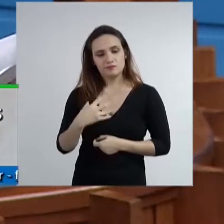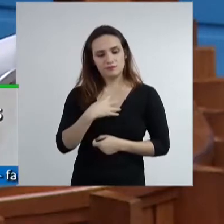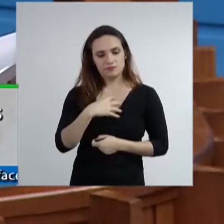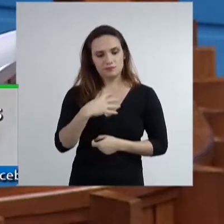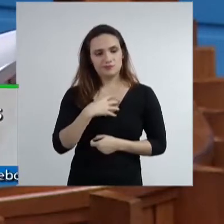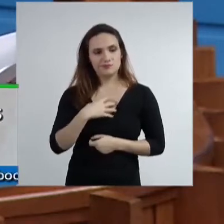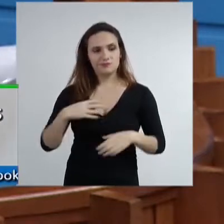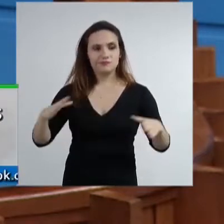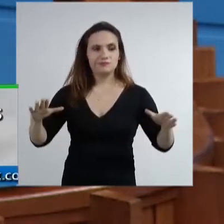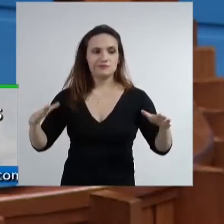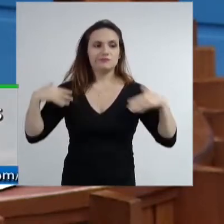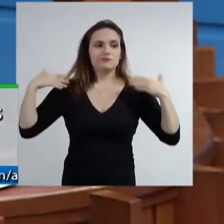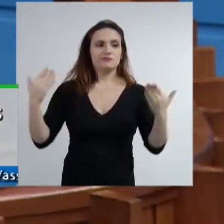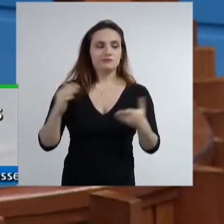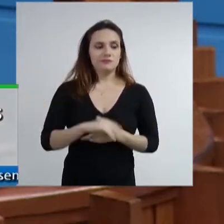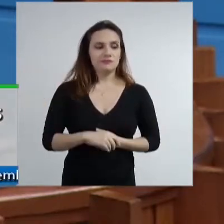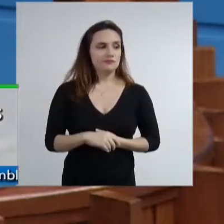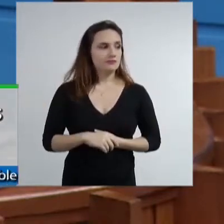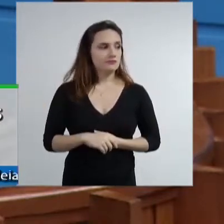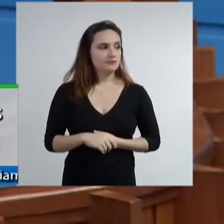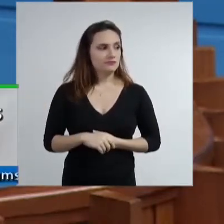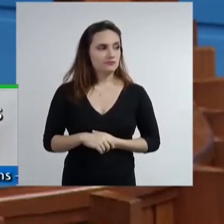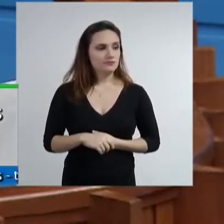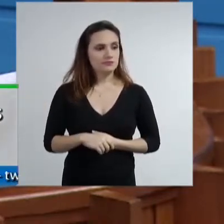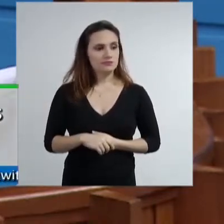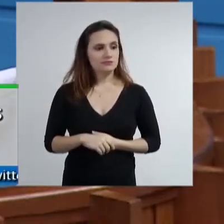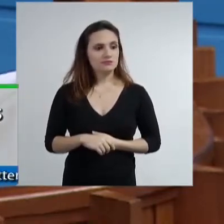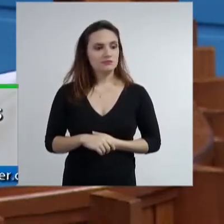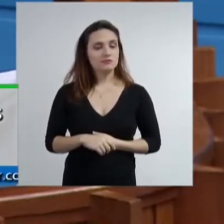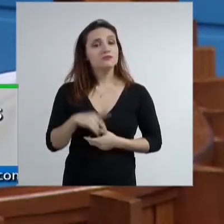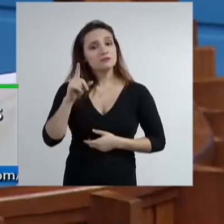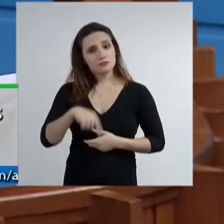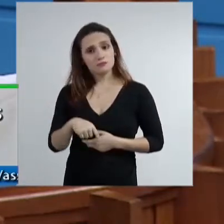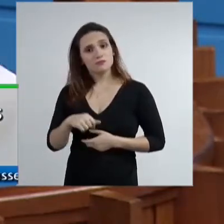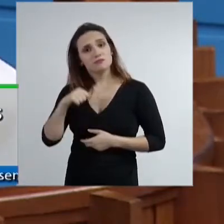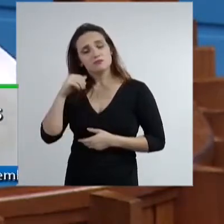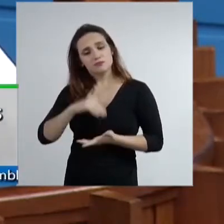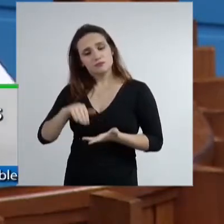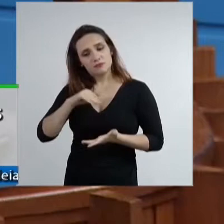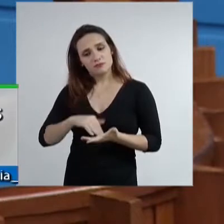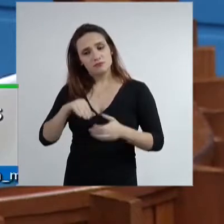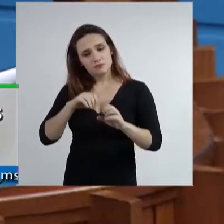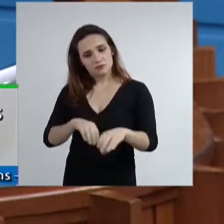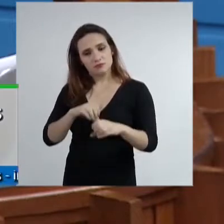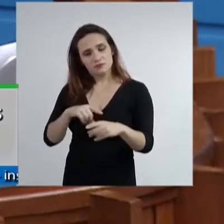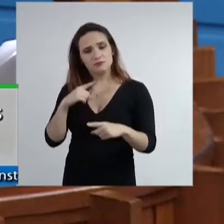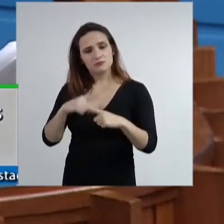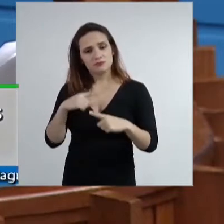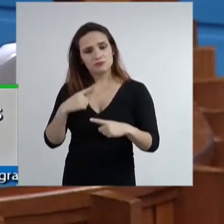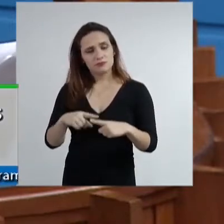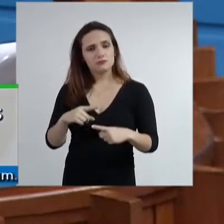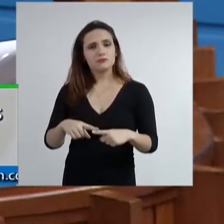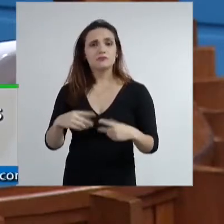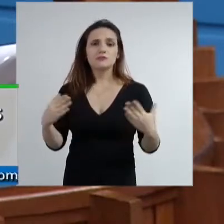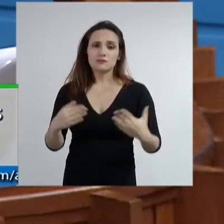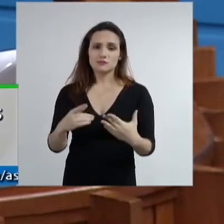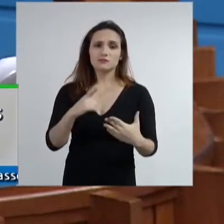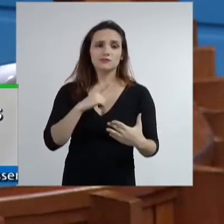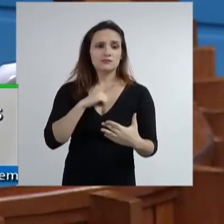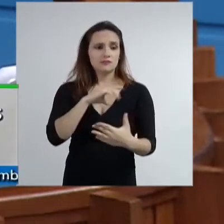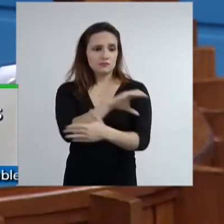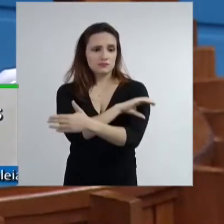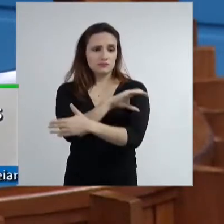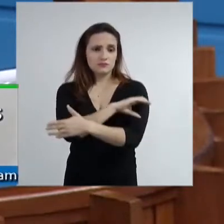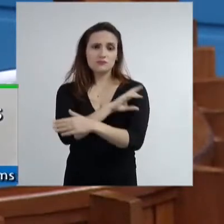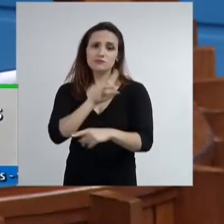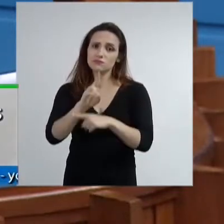alegria a ação da Secretaria de Educação no sentido de ter uma coordenadoria a respeito desse assunto.